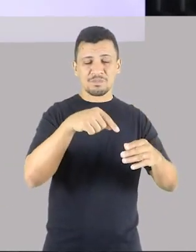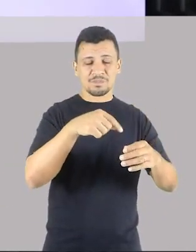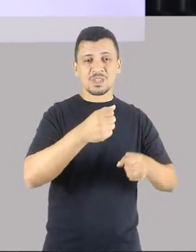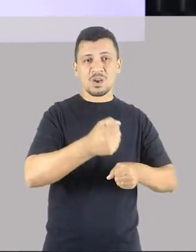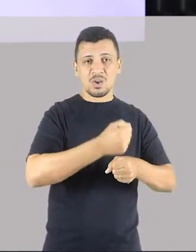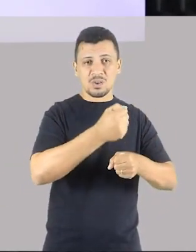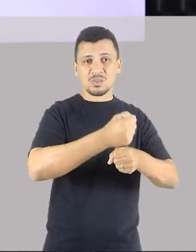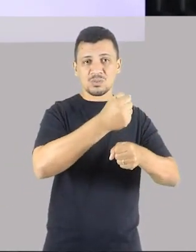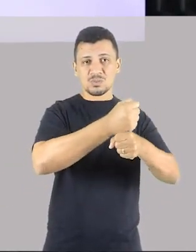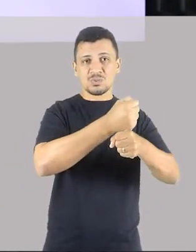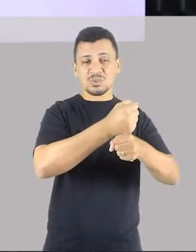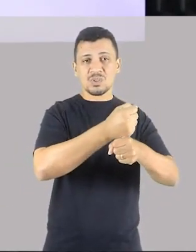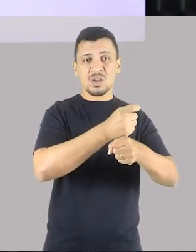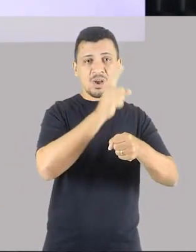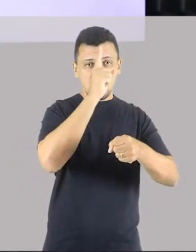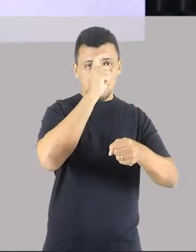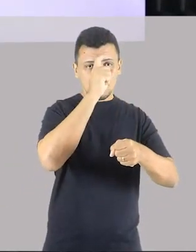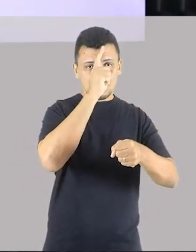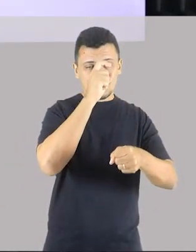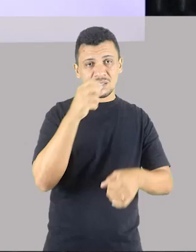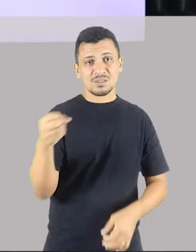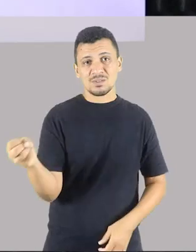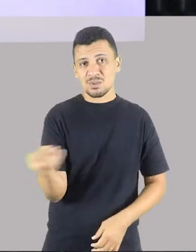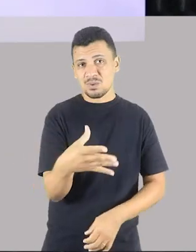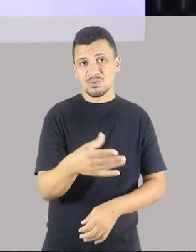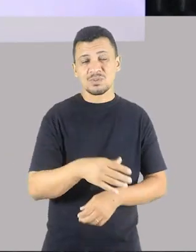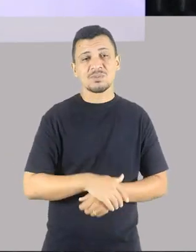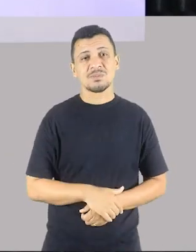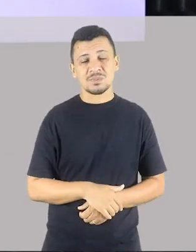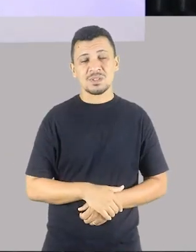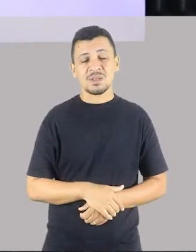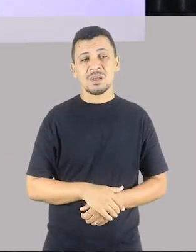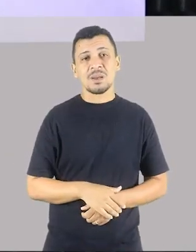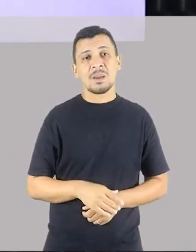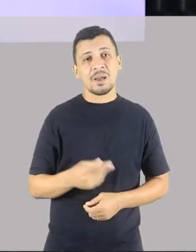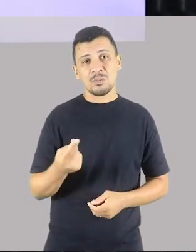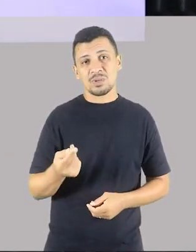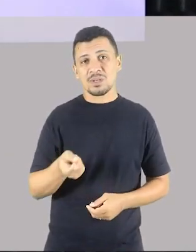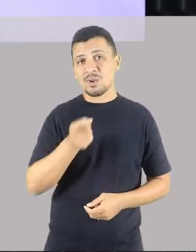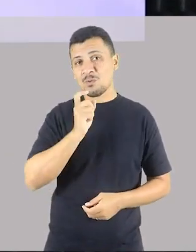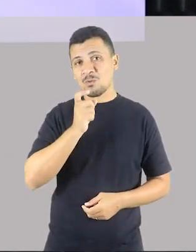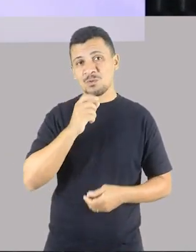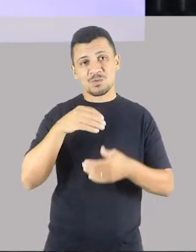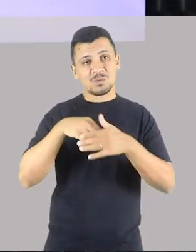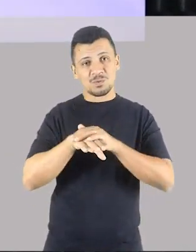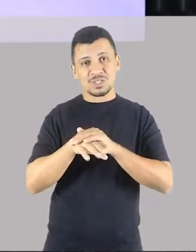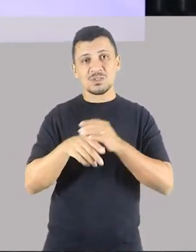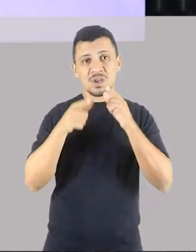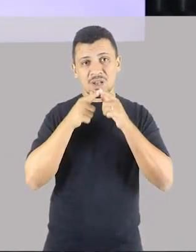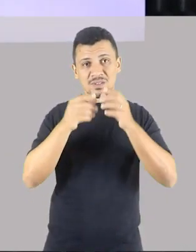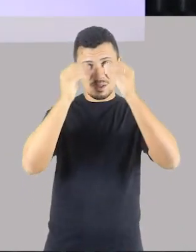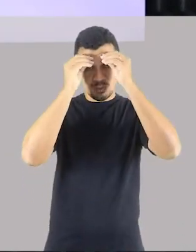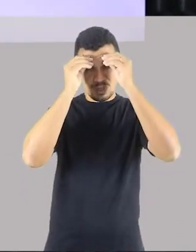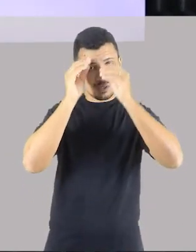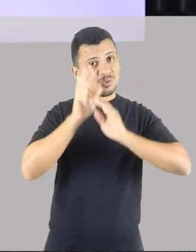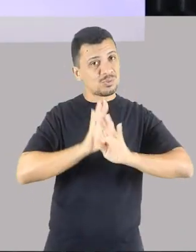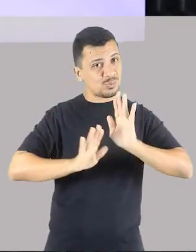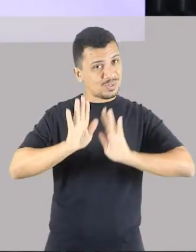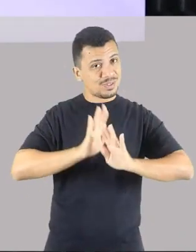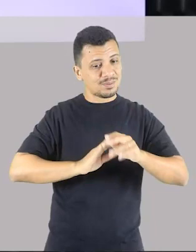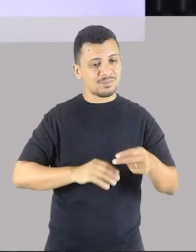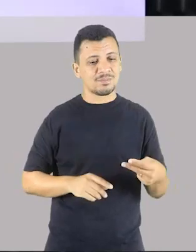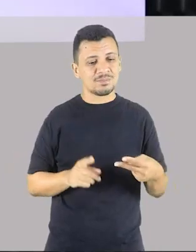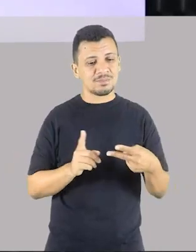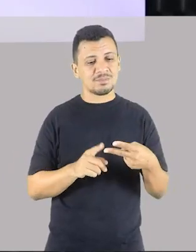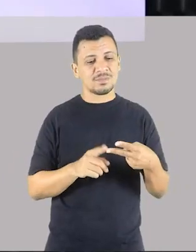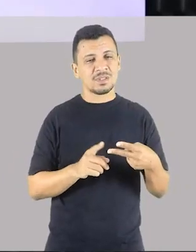ser novos, então é construir hospitais, né? É o pleonasmo, um vício de linguagem, tome cuidado. Existe também